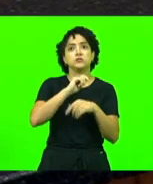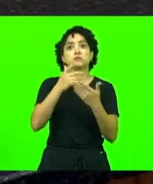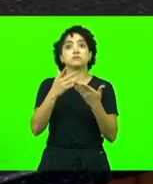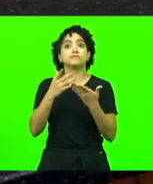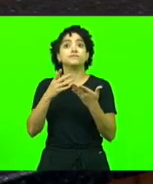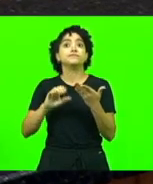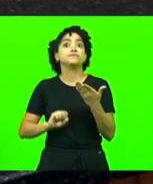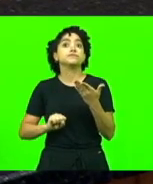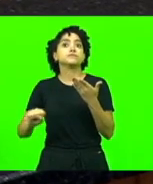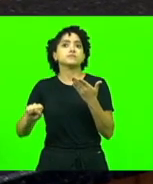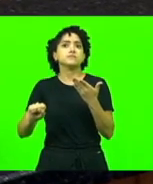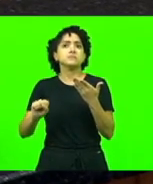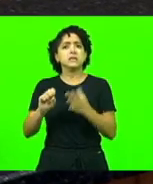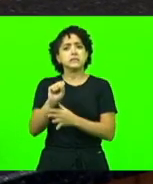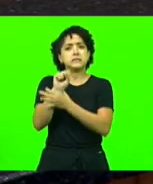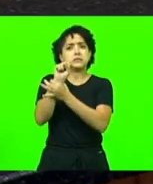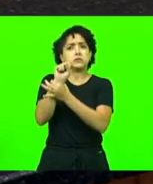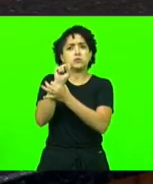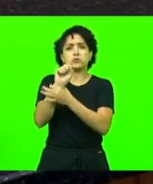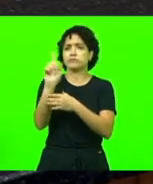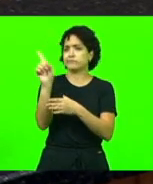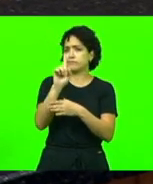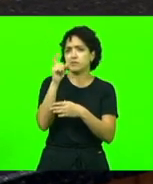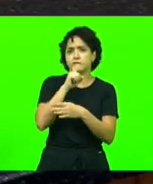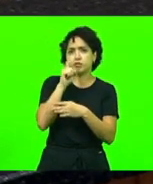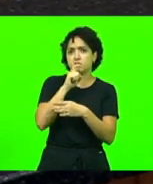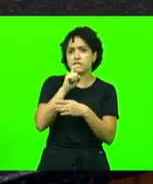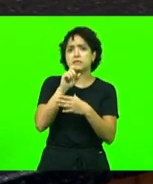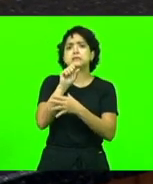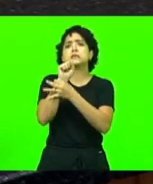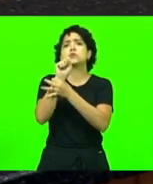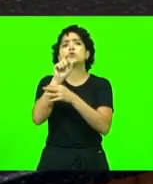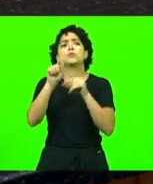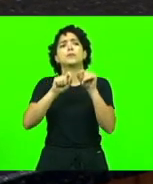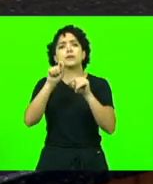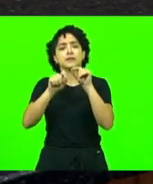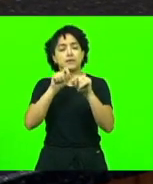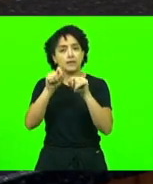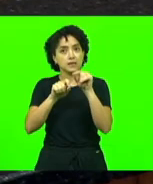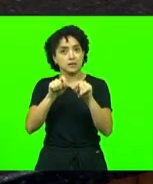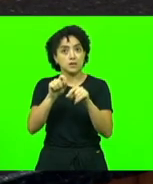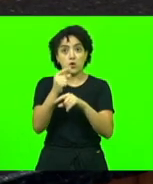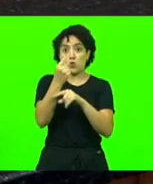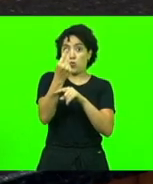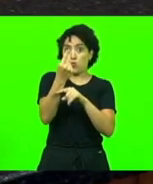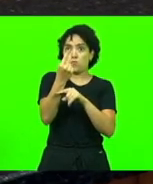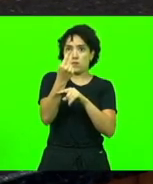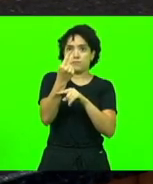se torna seguro. O que é um mito? Primeiro, seguro para quem? Se, com certeza, uma pessoa vai morrer.